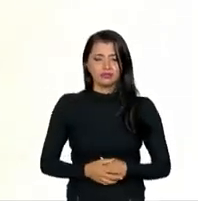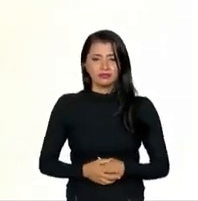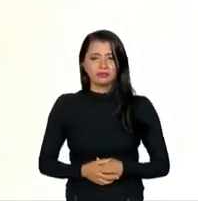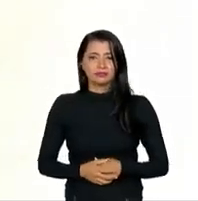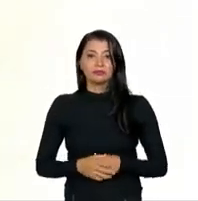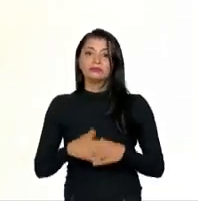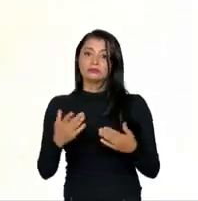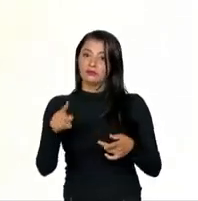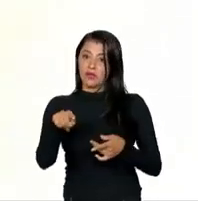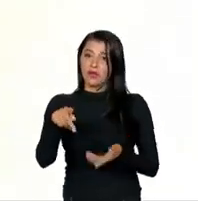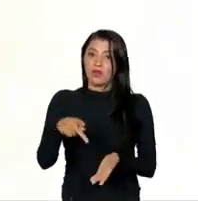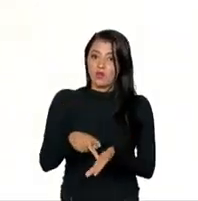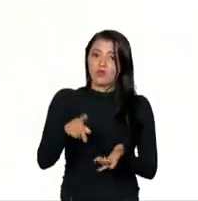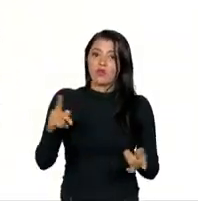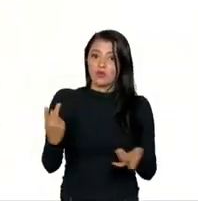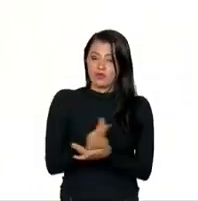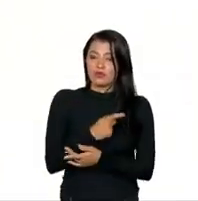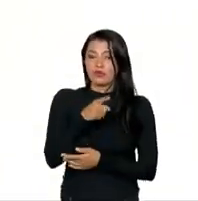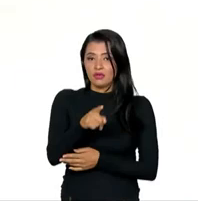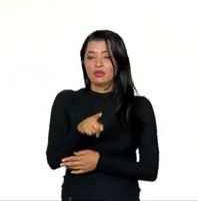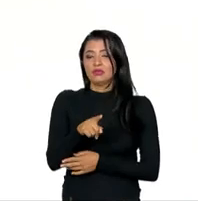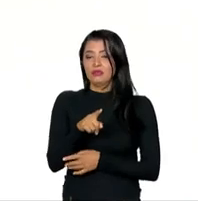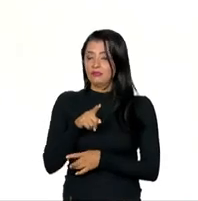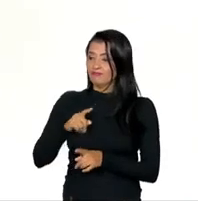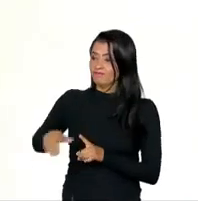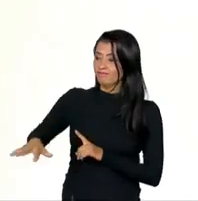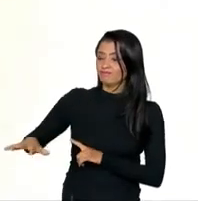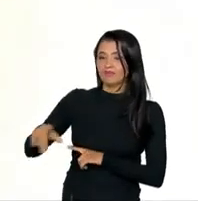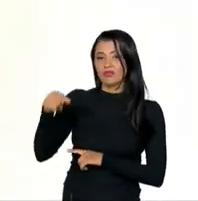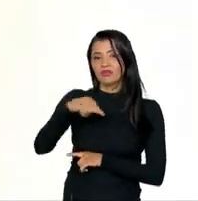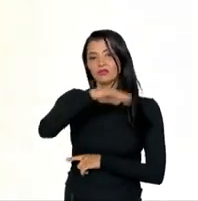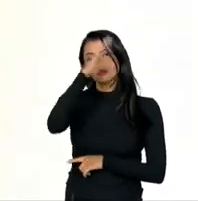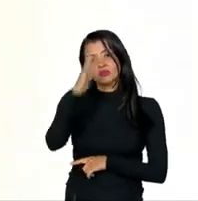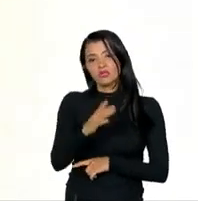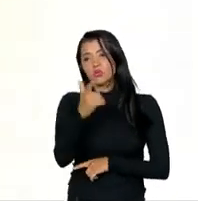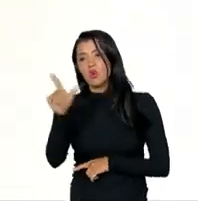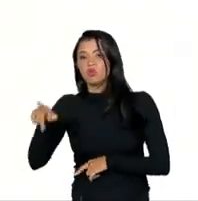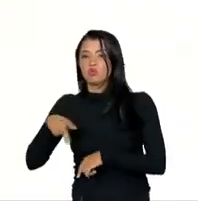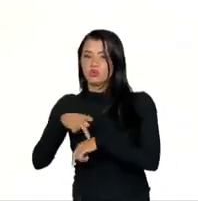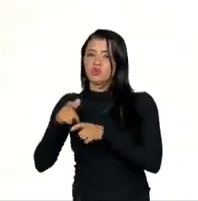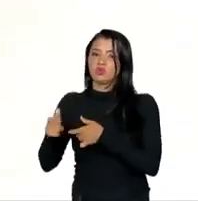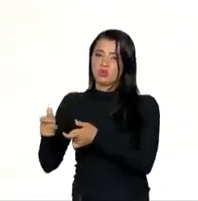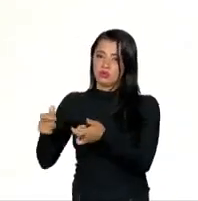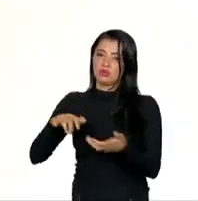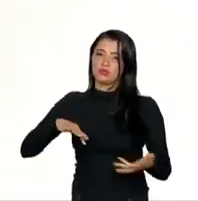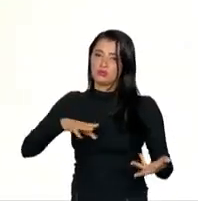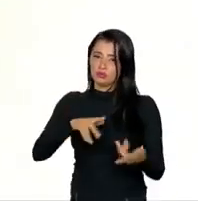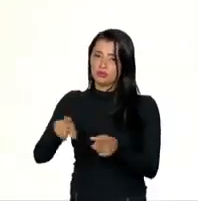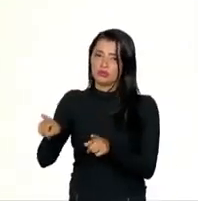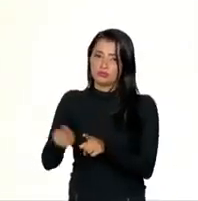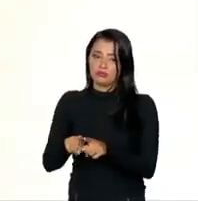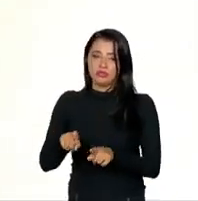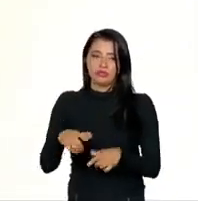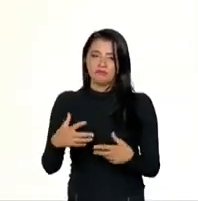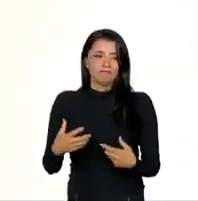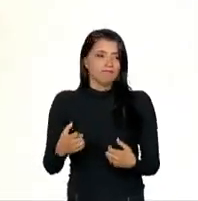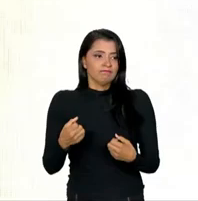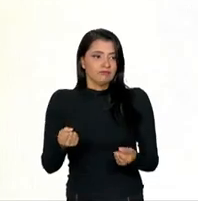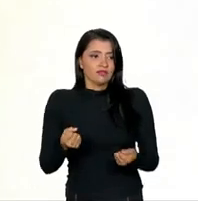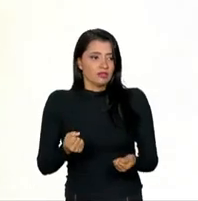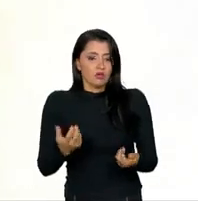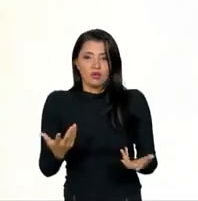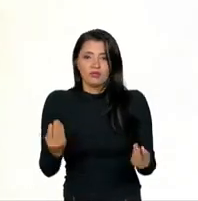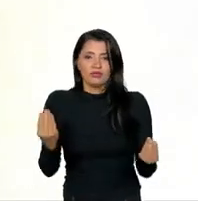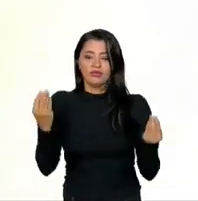que acontece, não é, à nossa volta no Brasil e em muitos lugares do mundo. Indignação. É isso